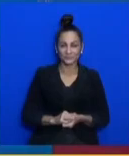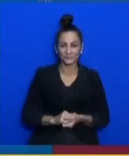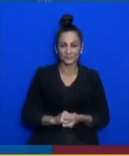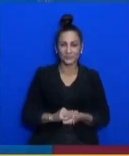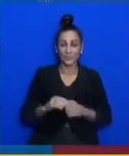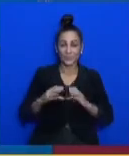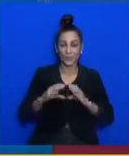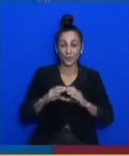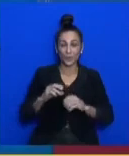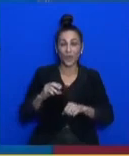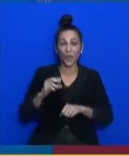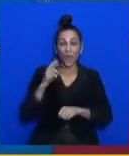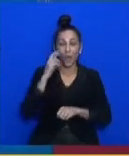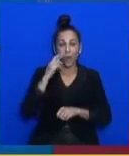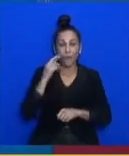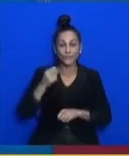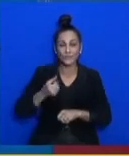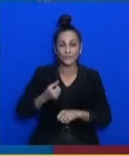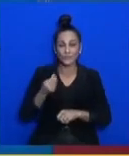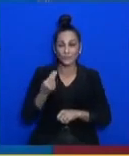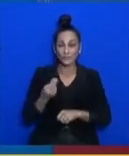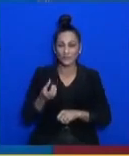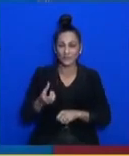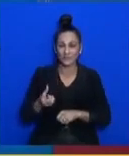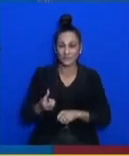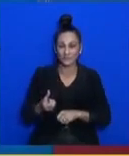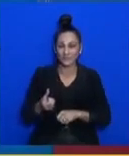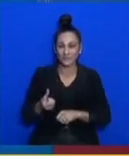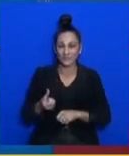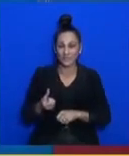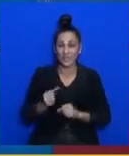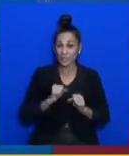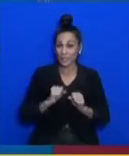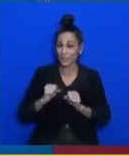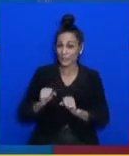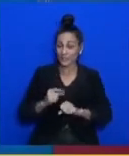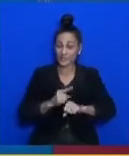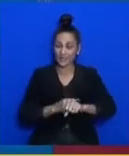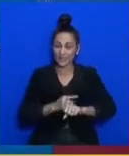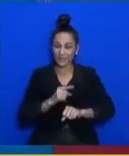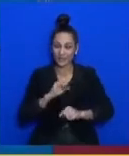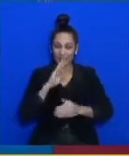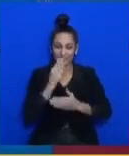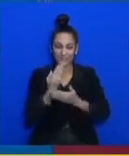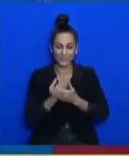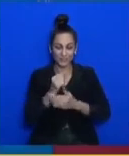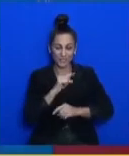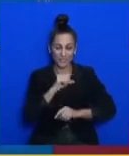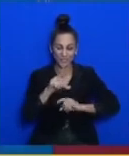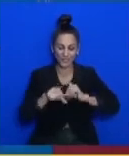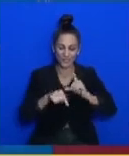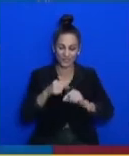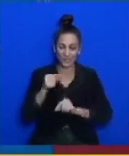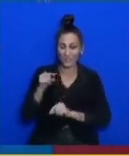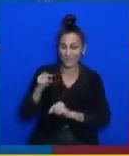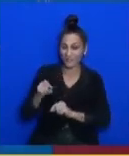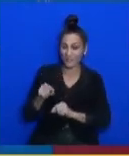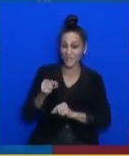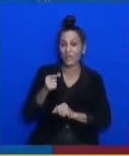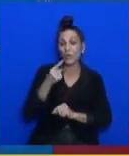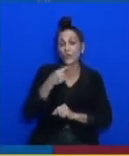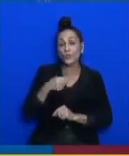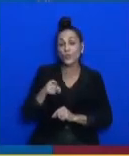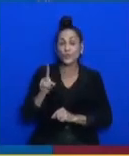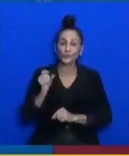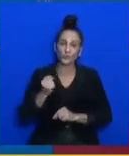Sexta bola rosa número 26. E pode ser agora, acredite daí, que a gente sorteia daqui,